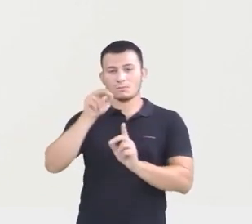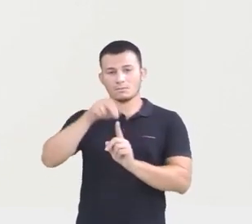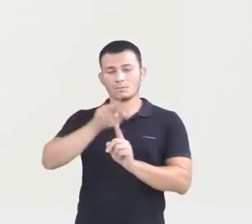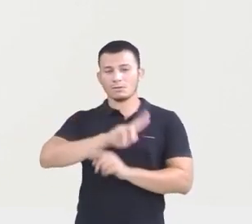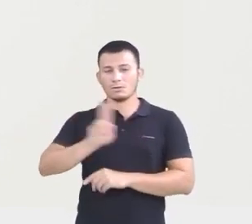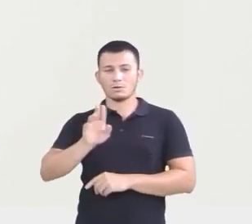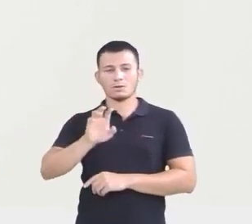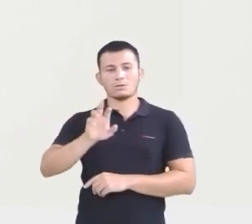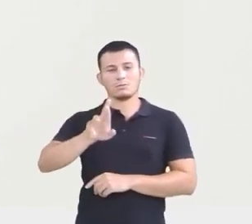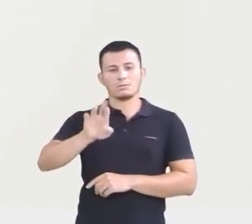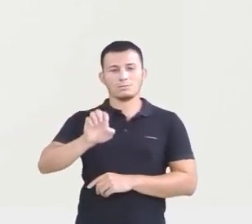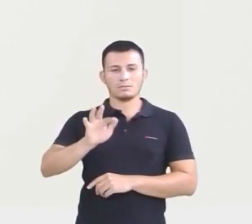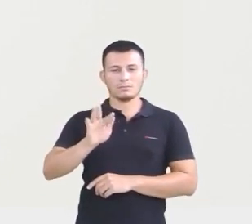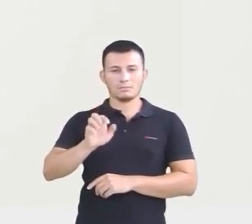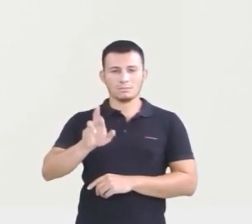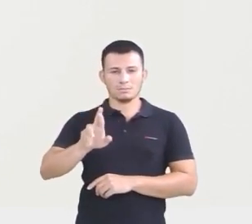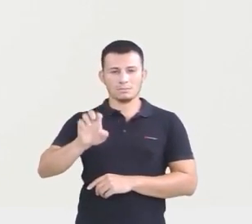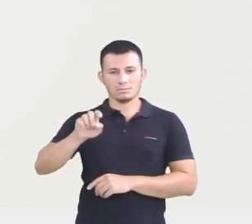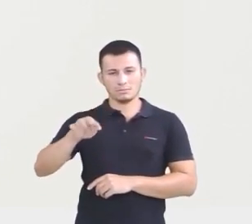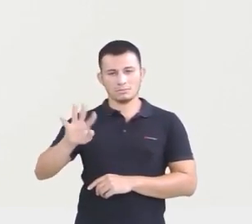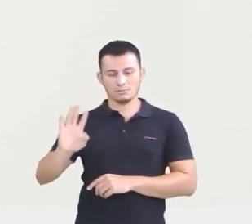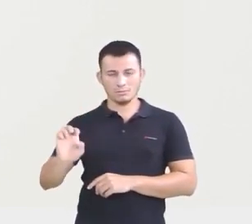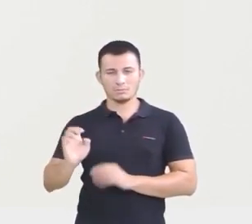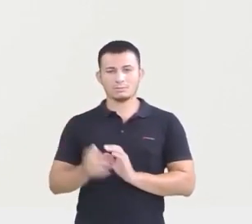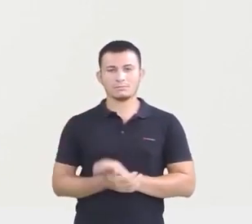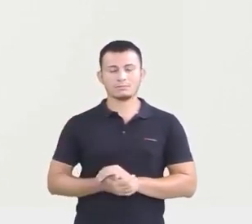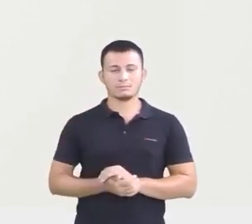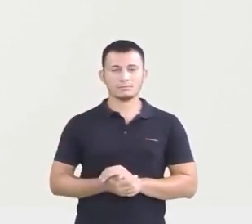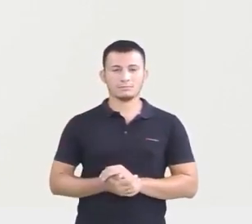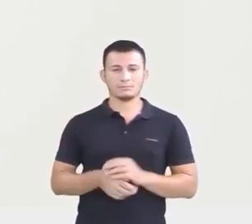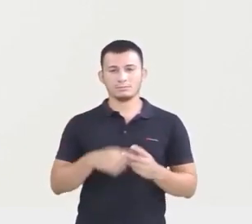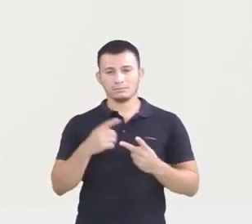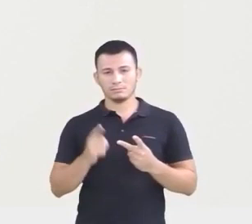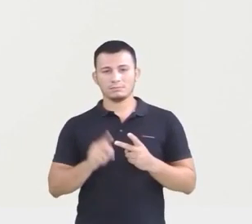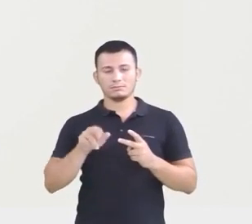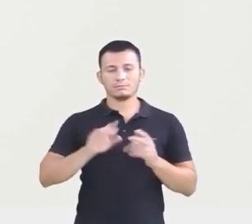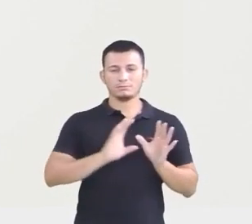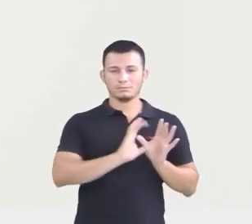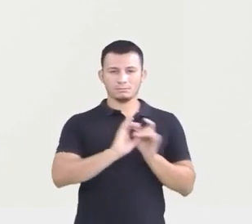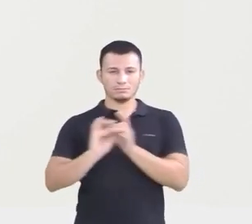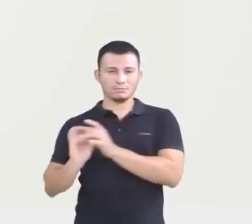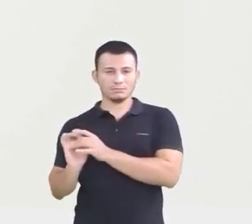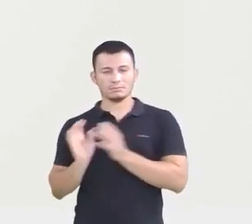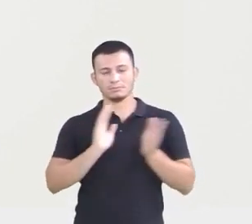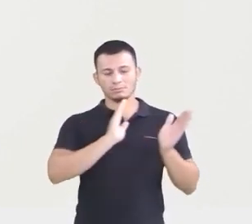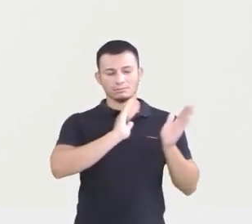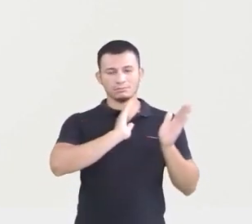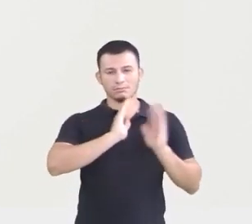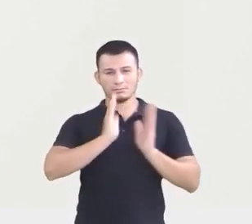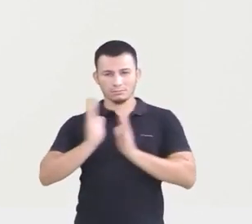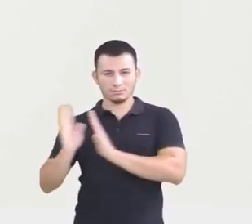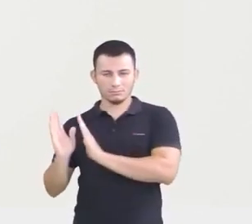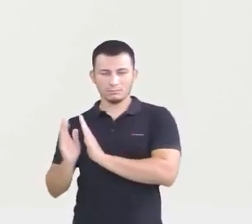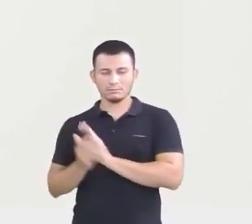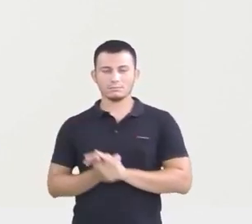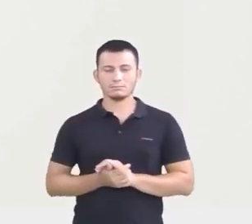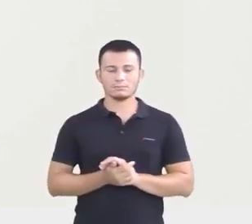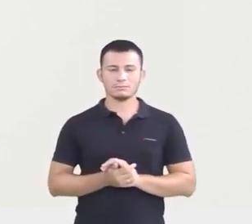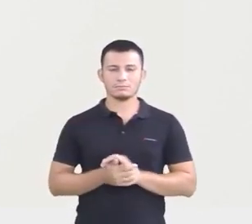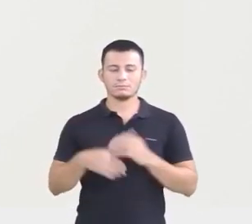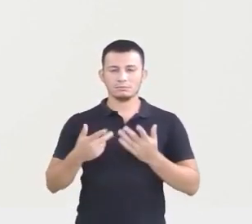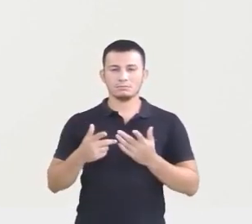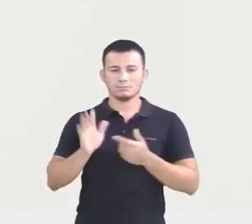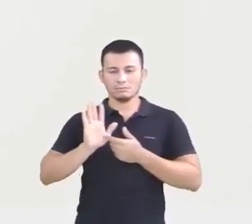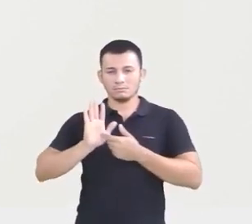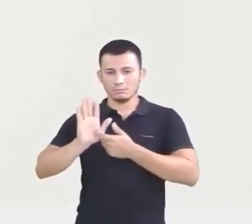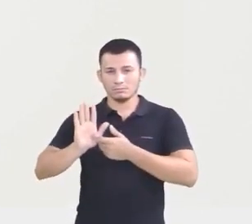referente. E o outro assunto foi a nossa coesão sequencial. Ela estabelece